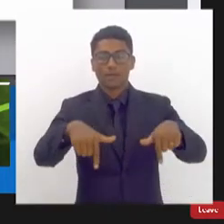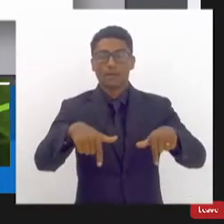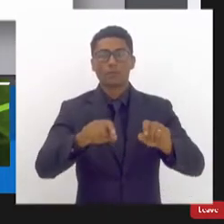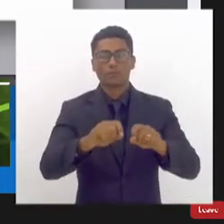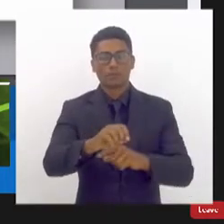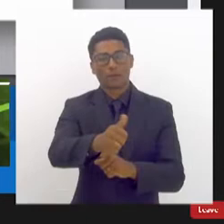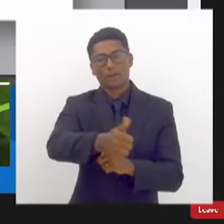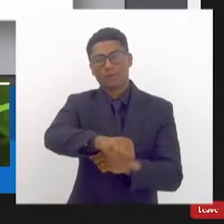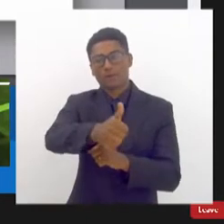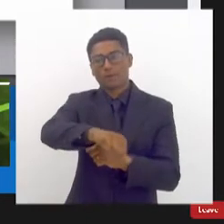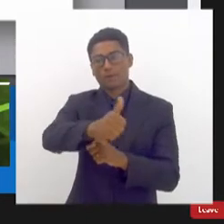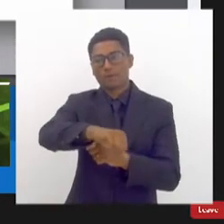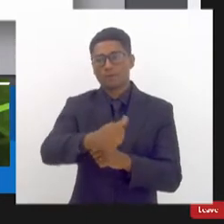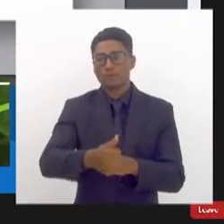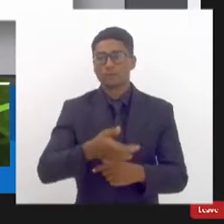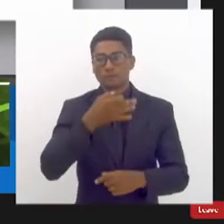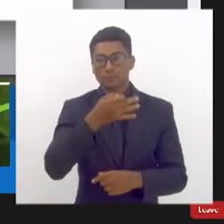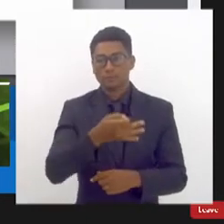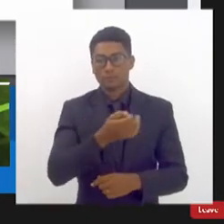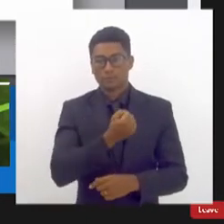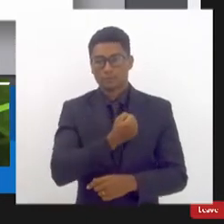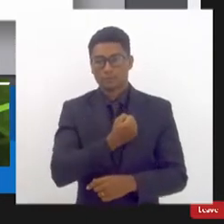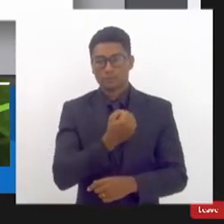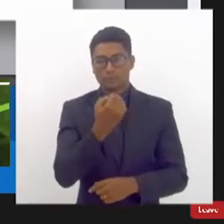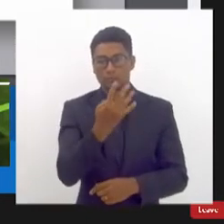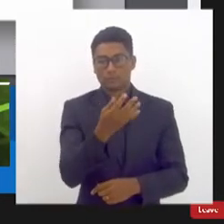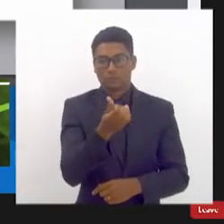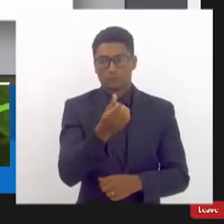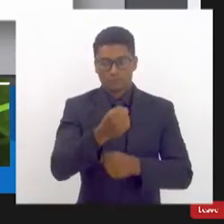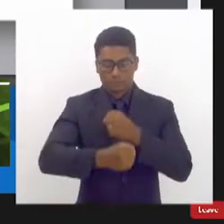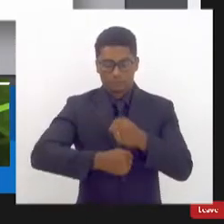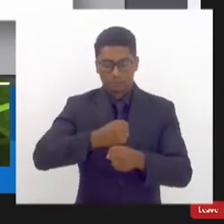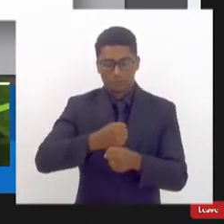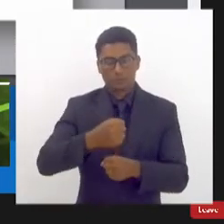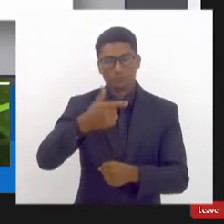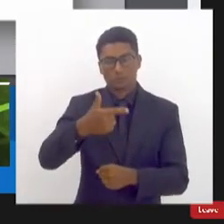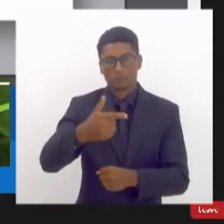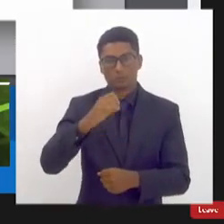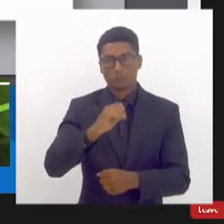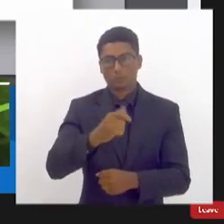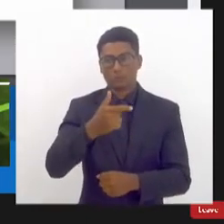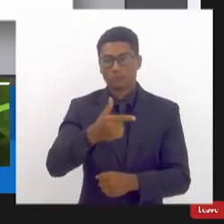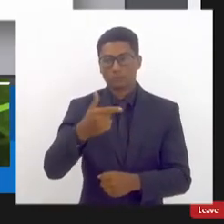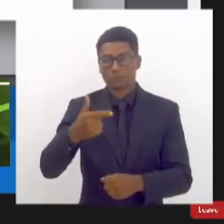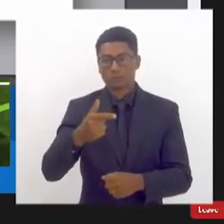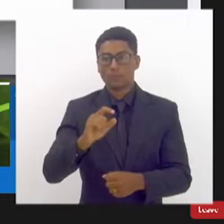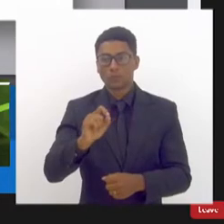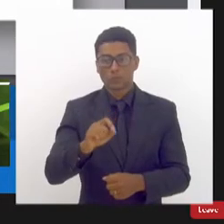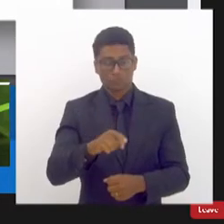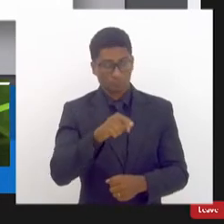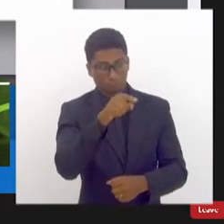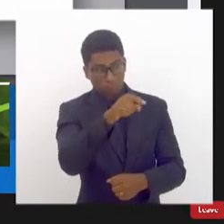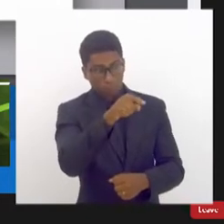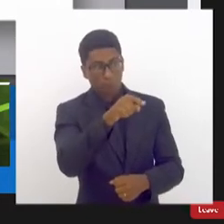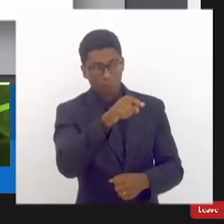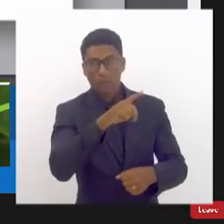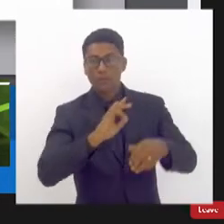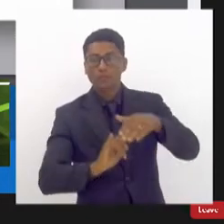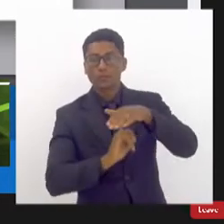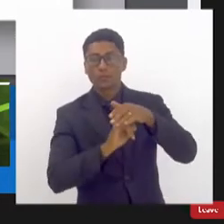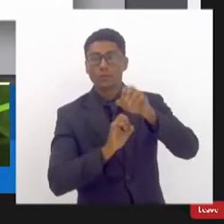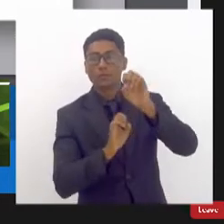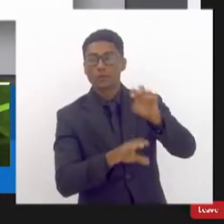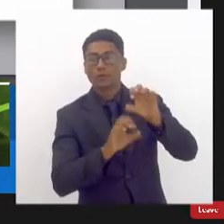A ação avaliadora é o parecer 46 de 2022, onde ele encerrou de júri uma instituição de ensino privada que